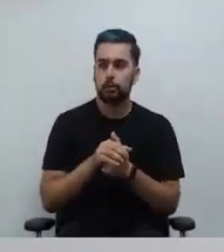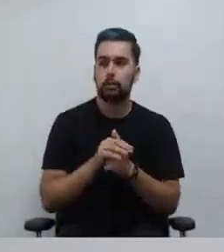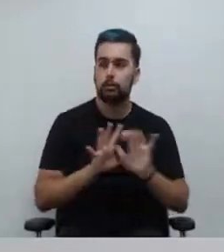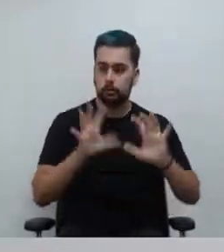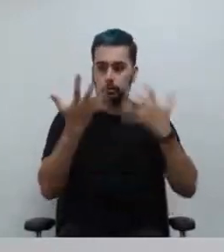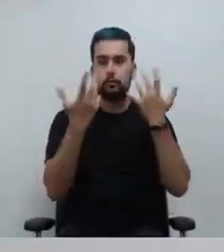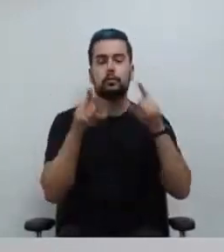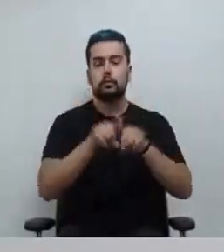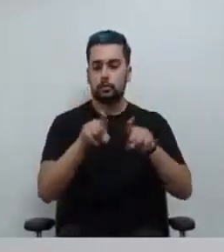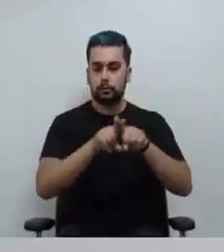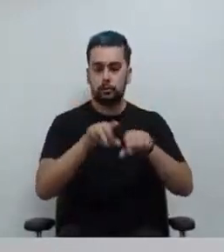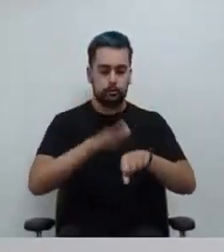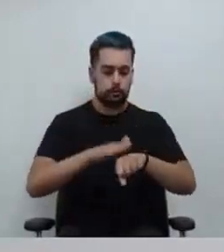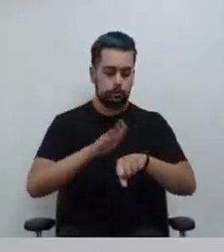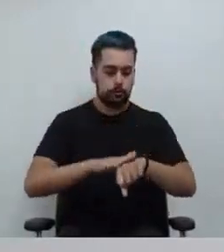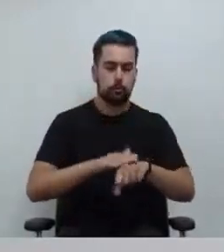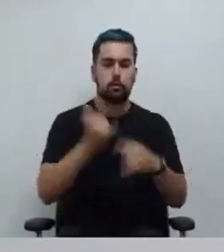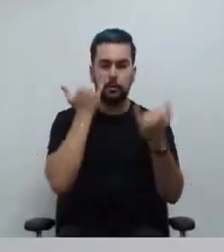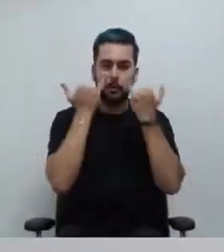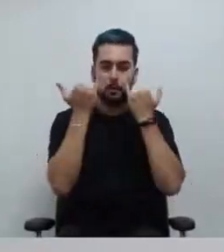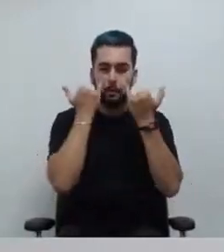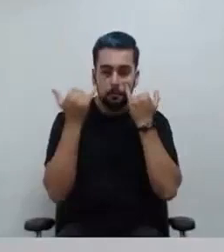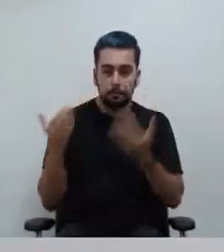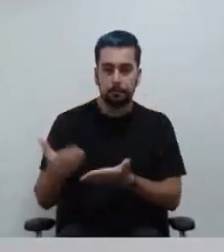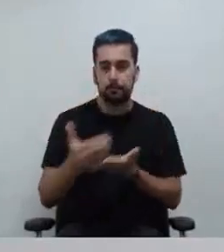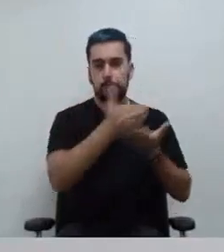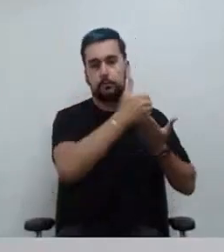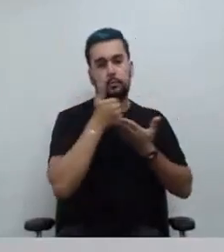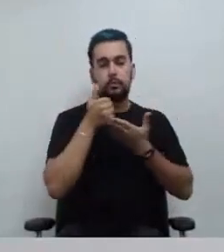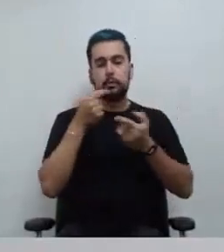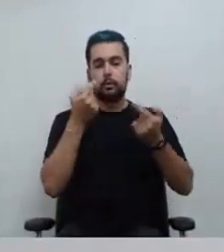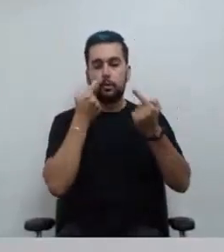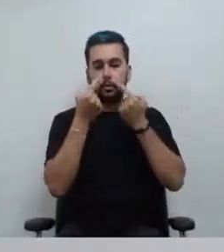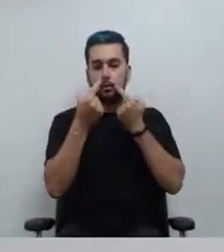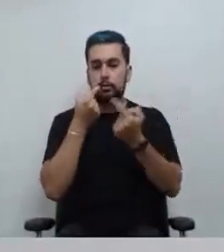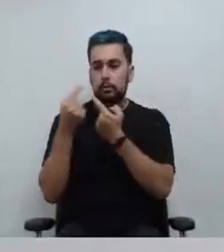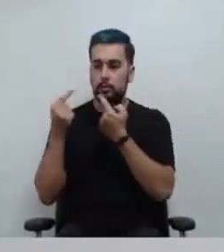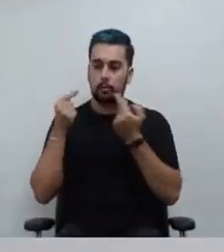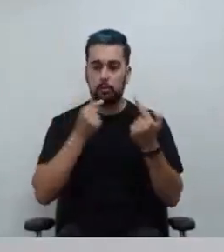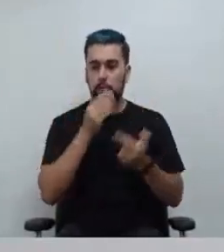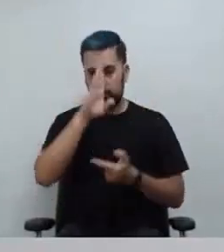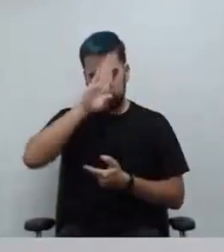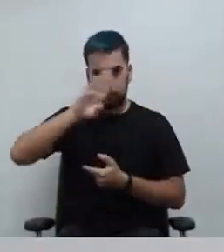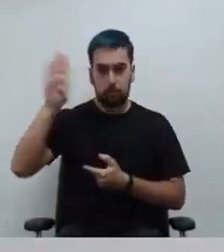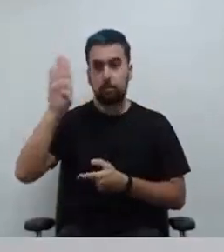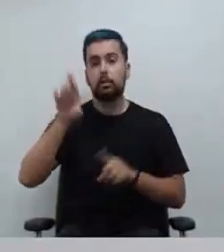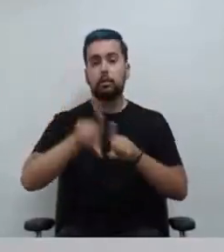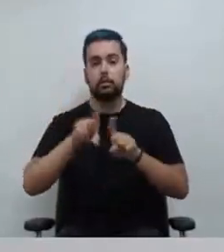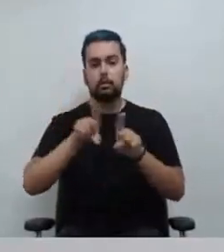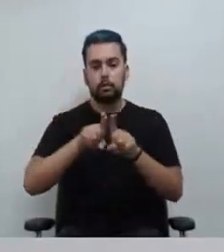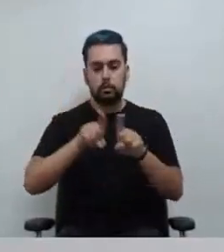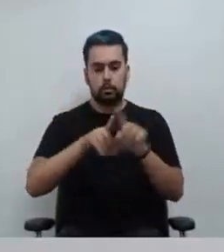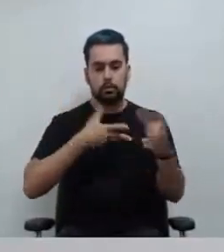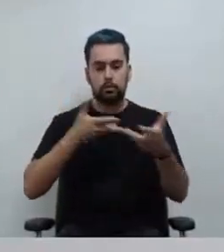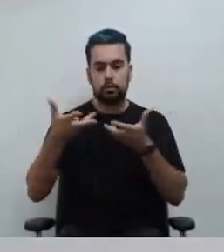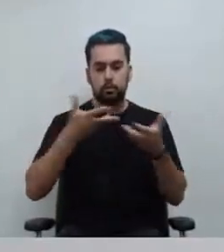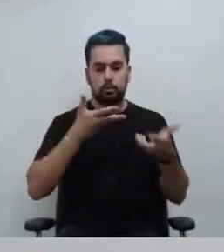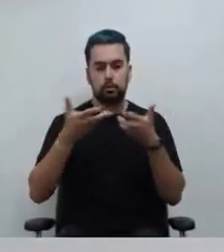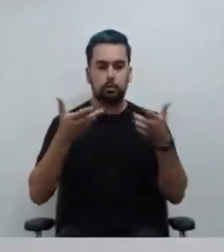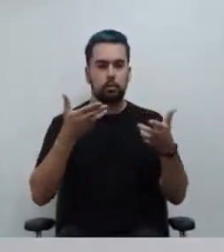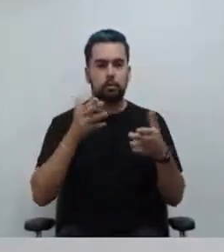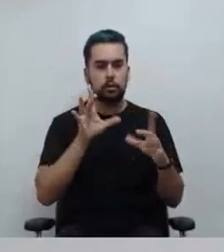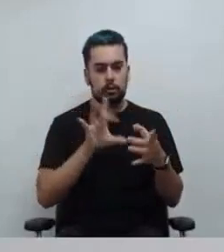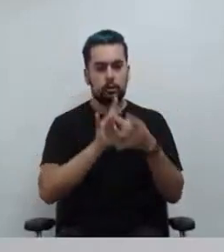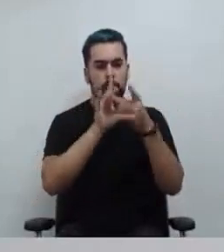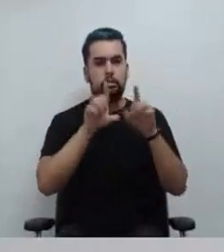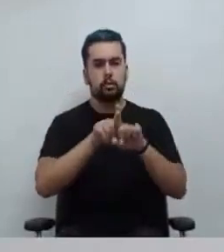diligências empreendidas ali na coleta de informações, esse diálogo inicial com os atores intencionais diretamente envolvidos